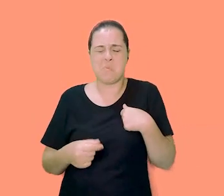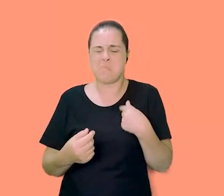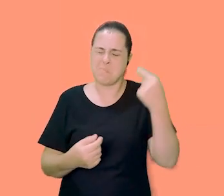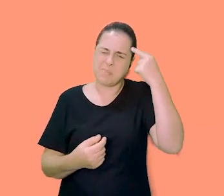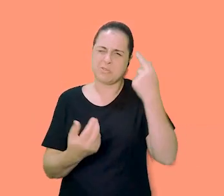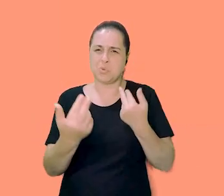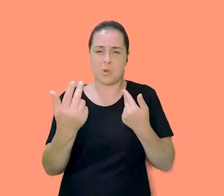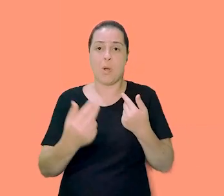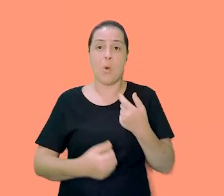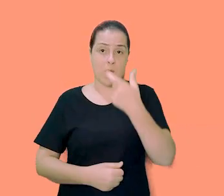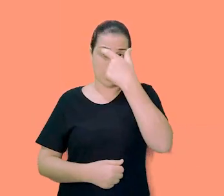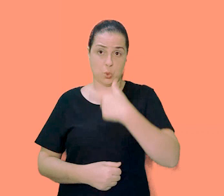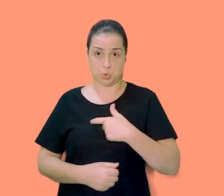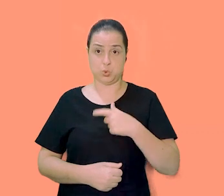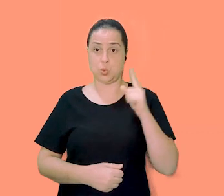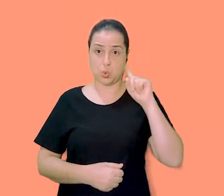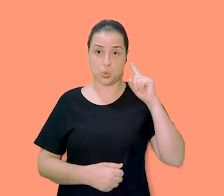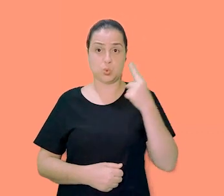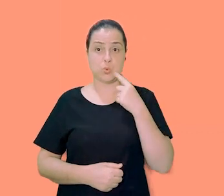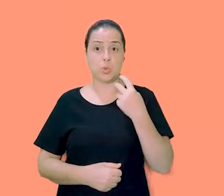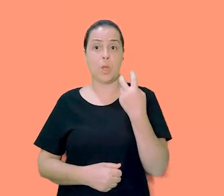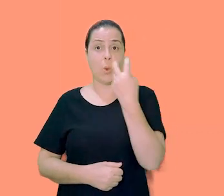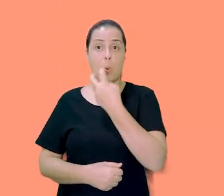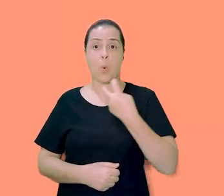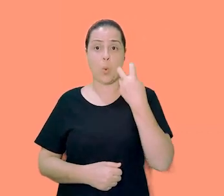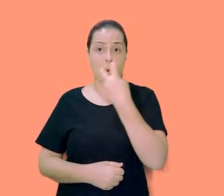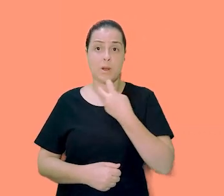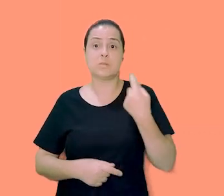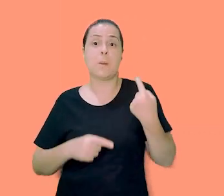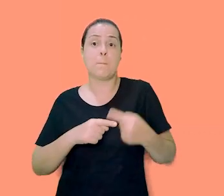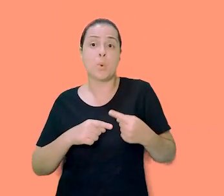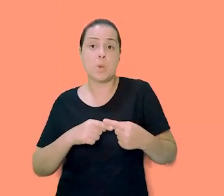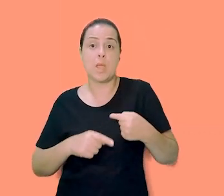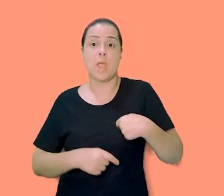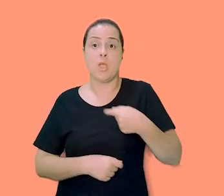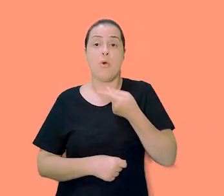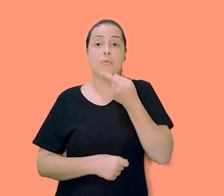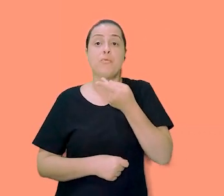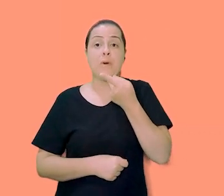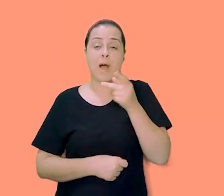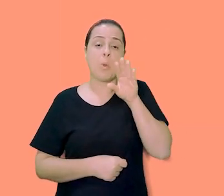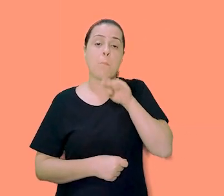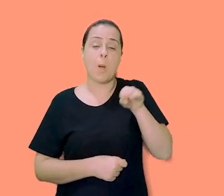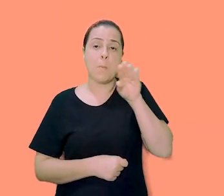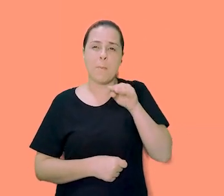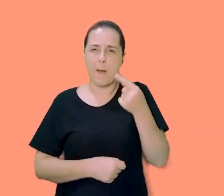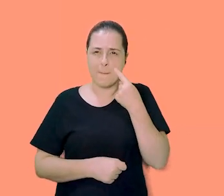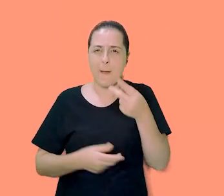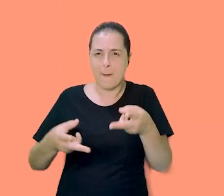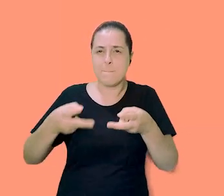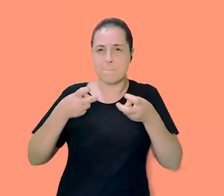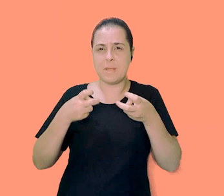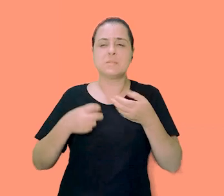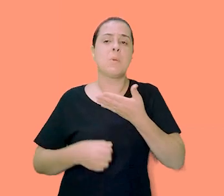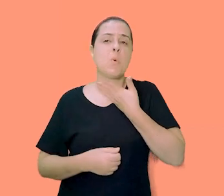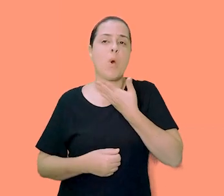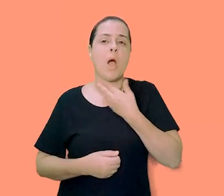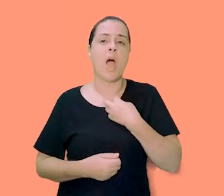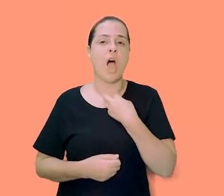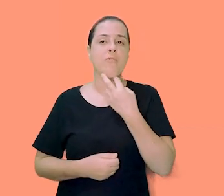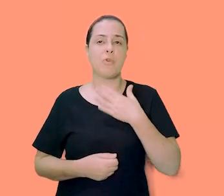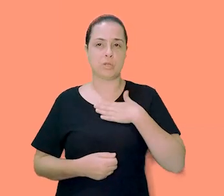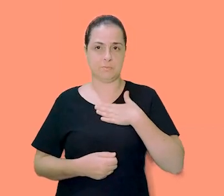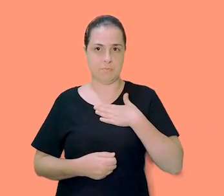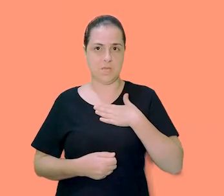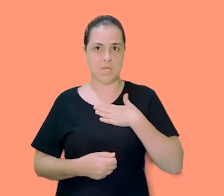de surdo oralizado. E por que surdo oralizado? Porque eu falo oralmente. Vocês devem ter percebido que eu tenho algumas diferenças da minha voz, não é